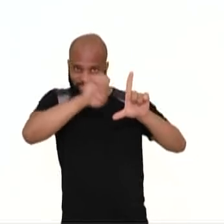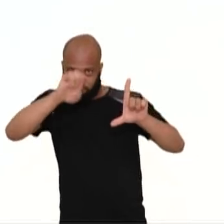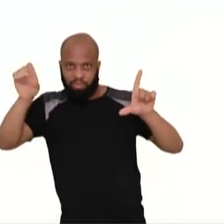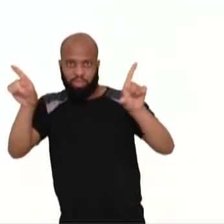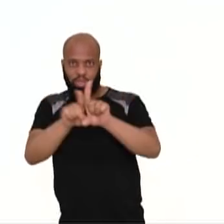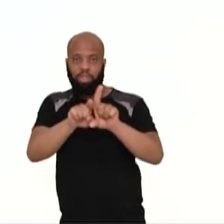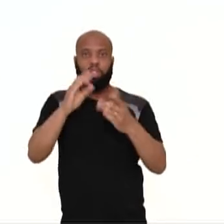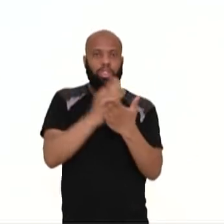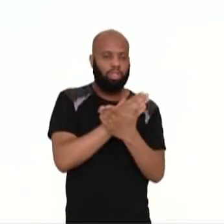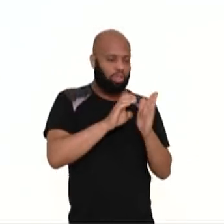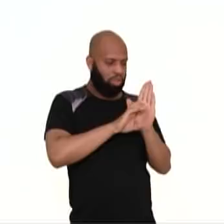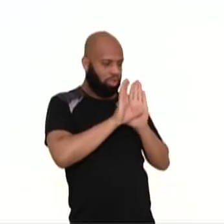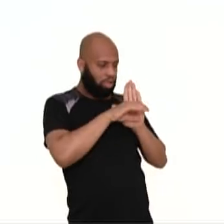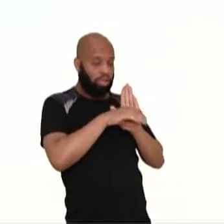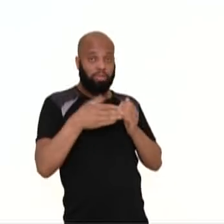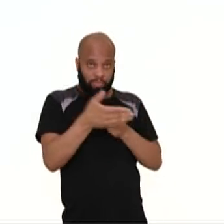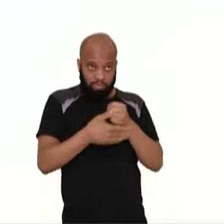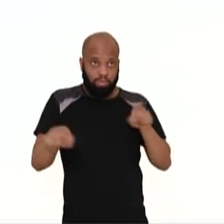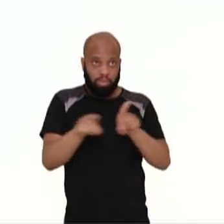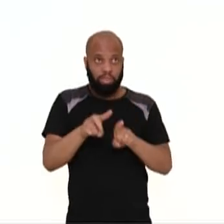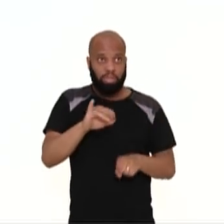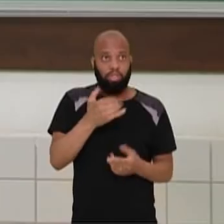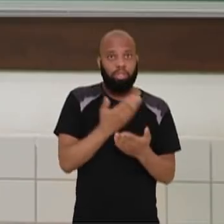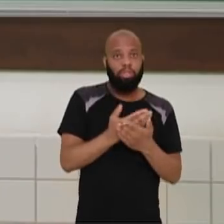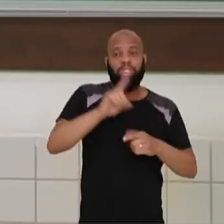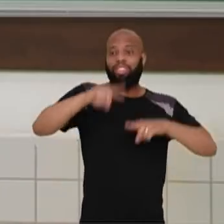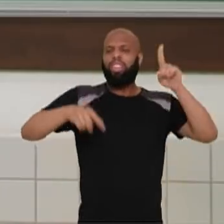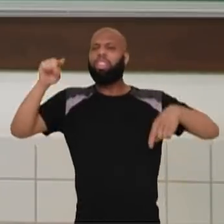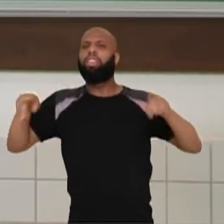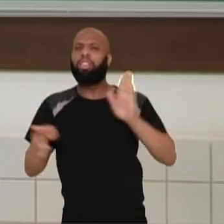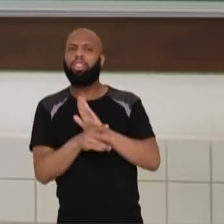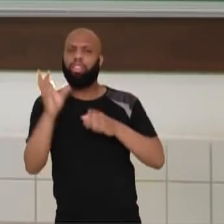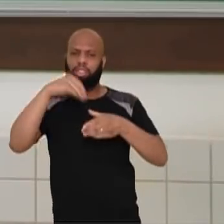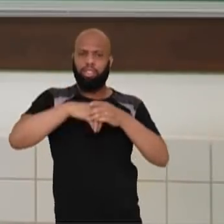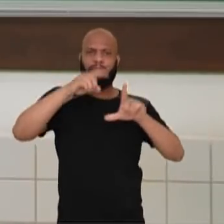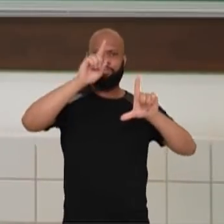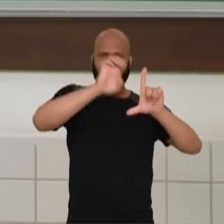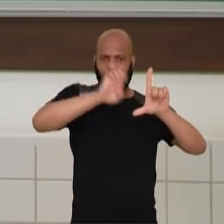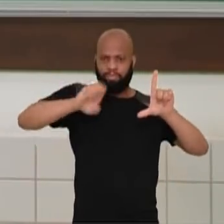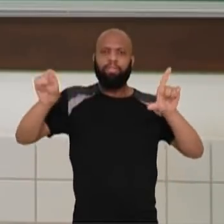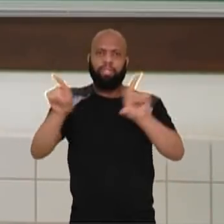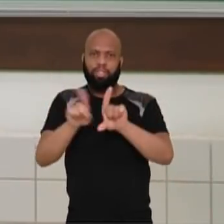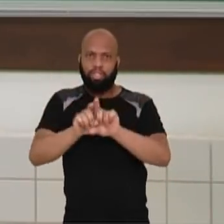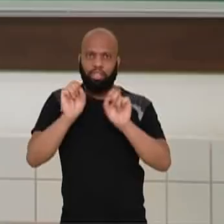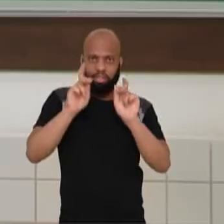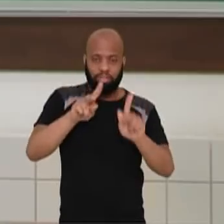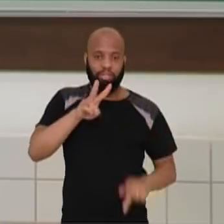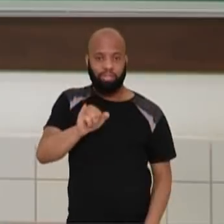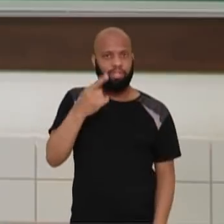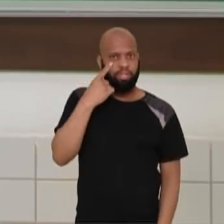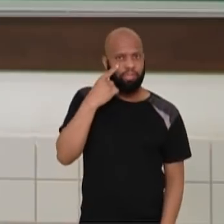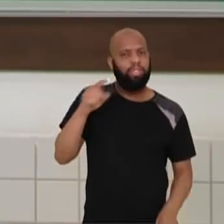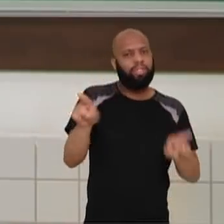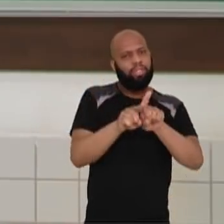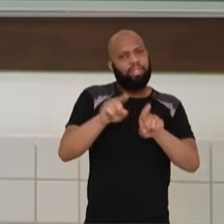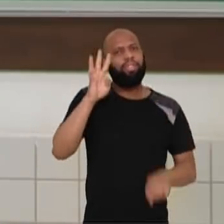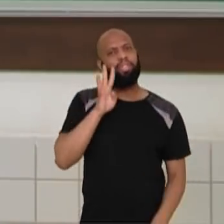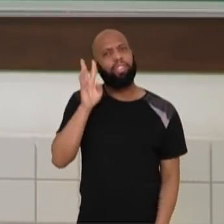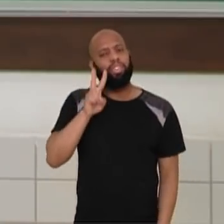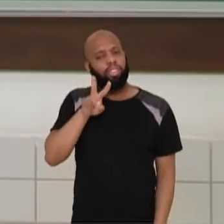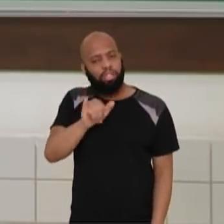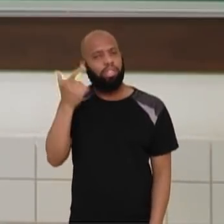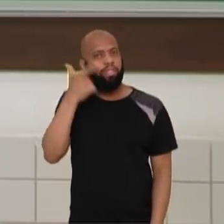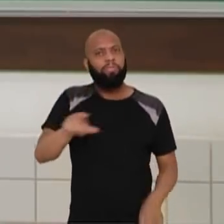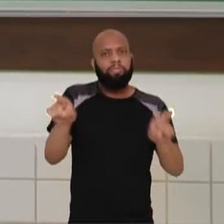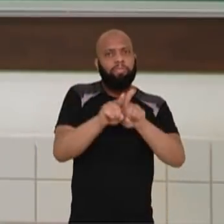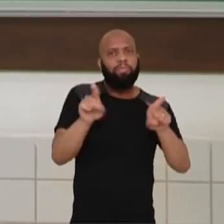estatística, alguns conceitos básicos e vamos trabalhar com umas variáveis estatísticas. Vocês vão ver que é bem legal para a gente